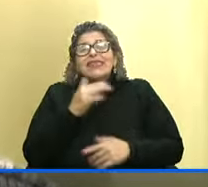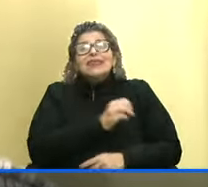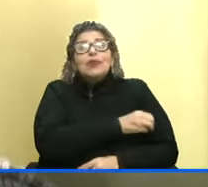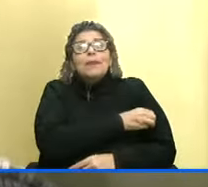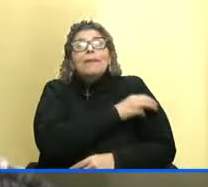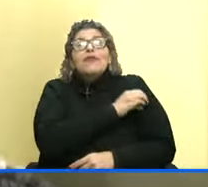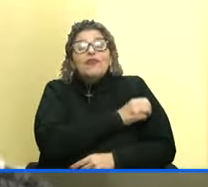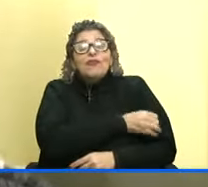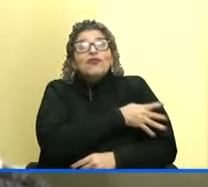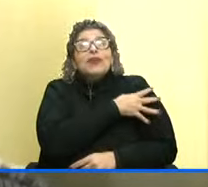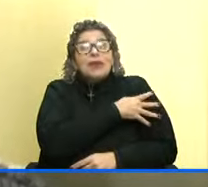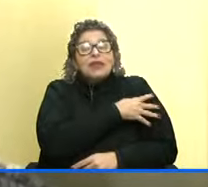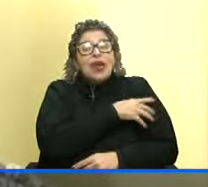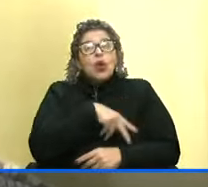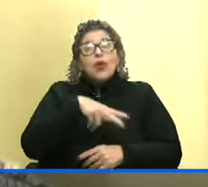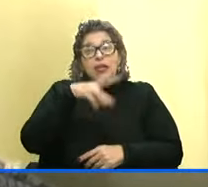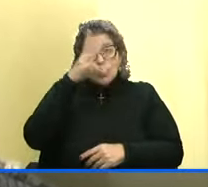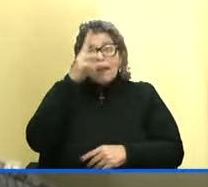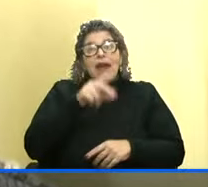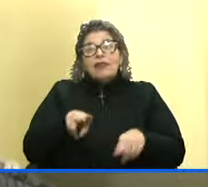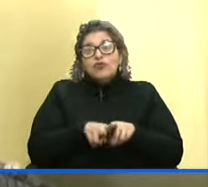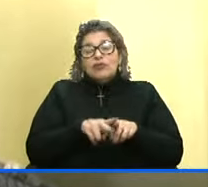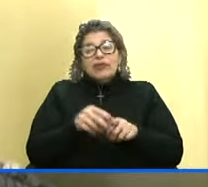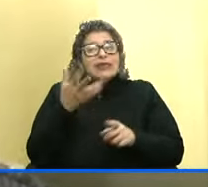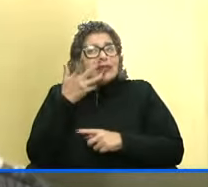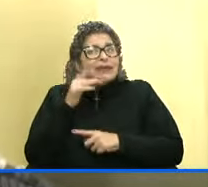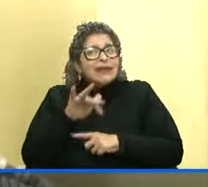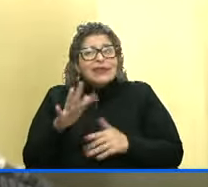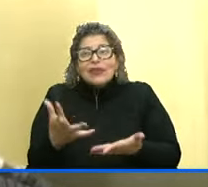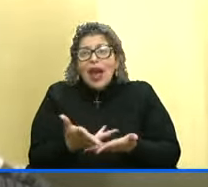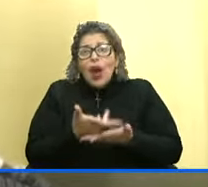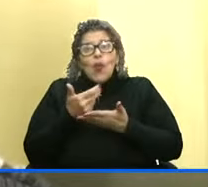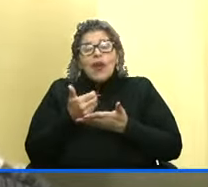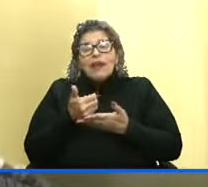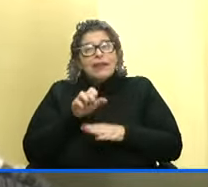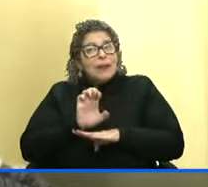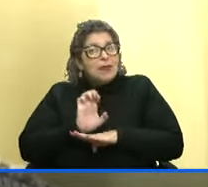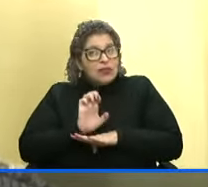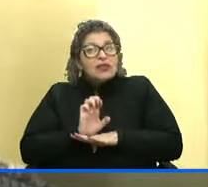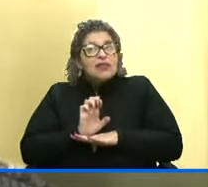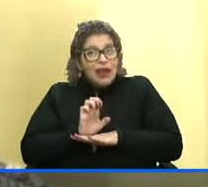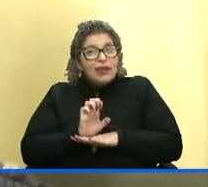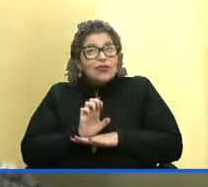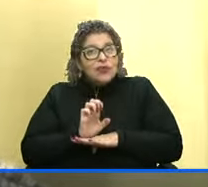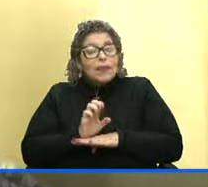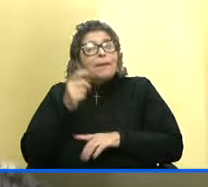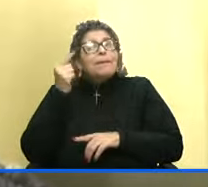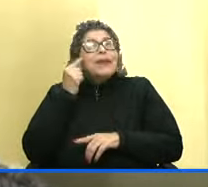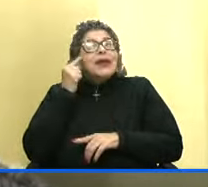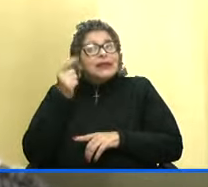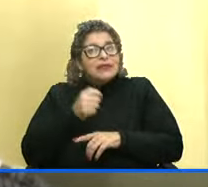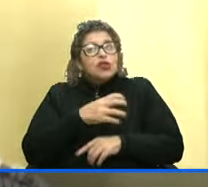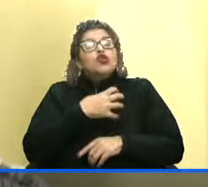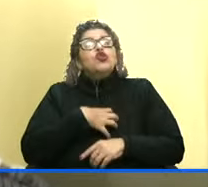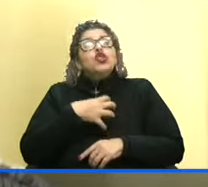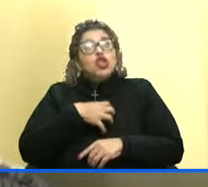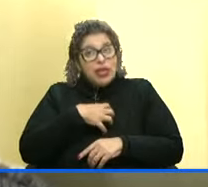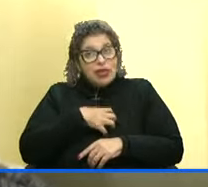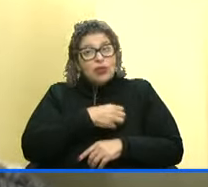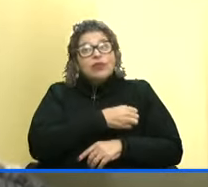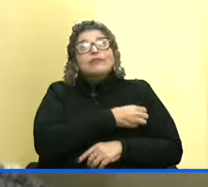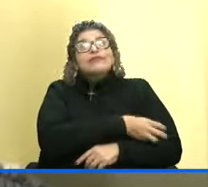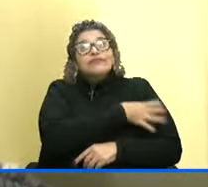no médio. Se as crianças pequenas não são acolhidas pelo Estado, os outros, de que forma vocês acham